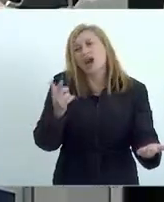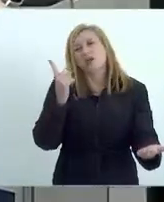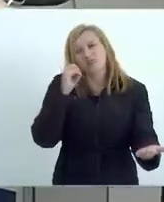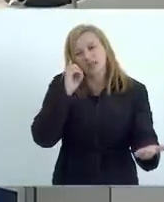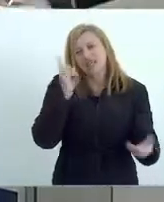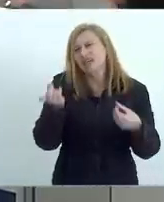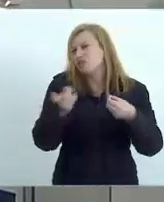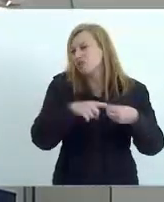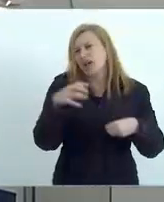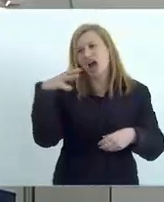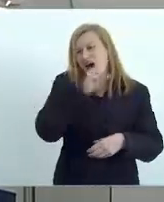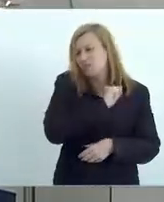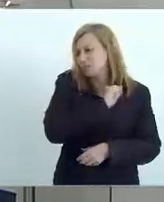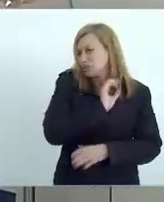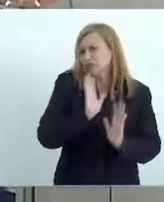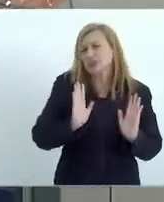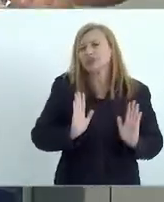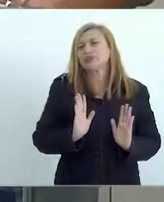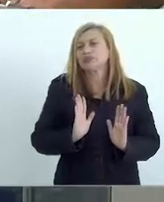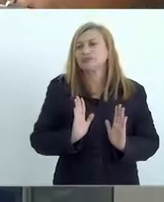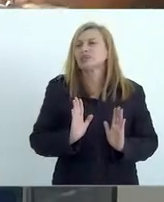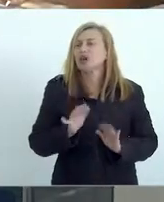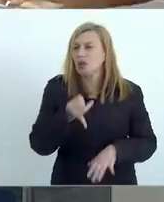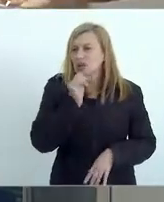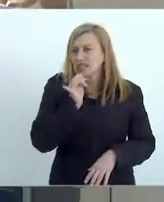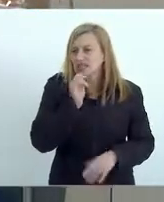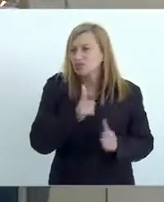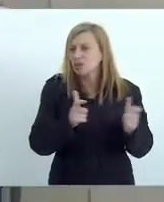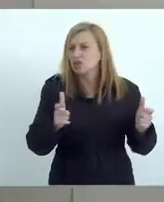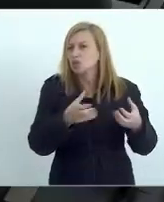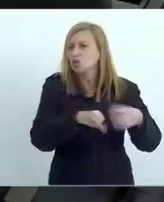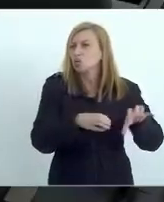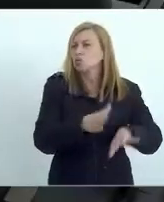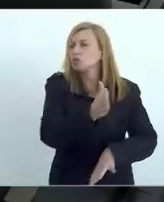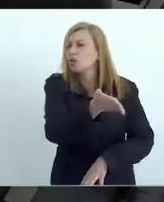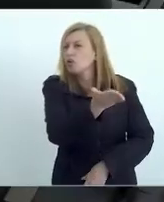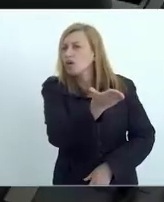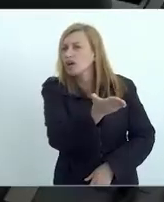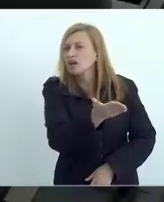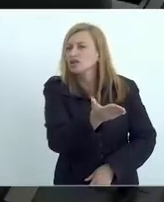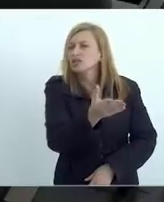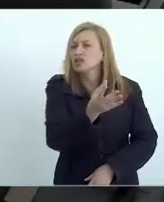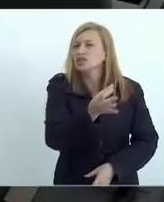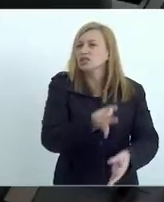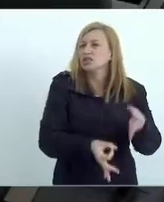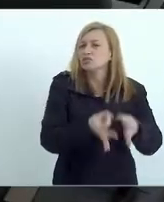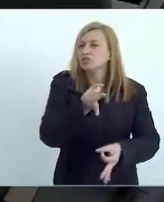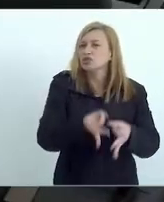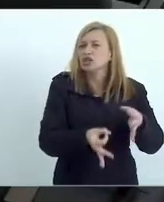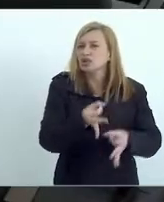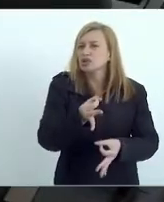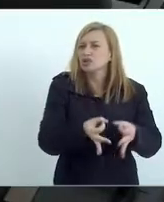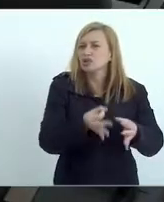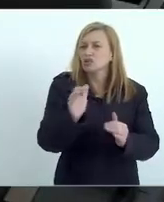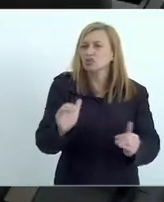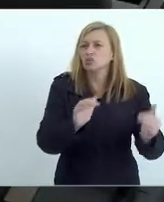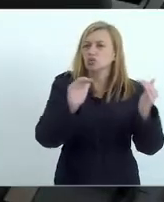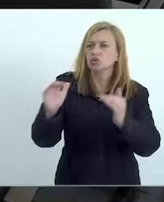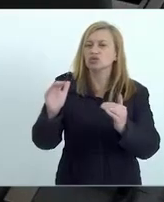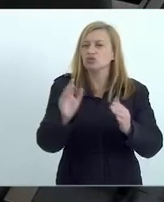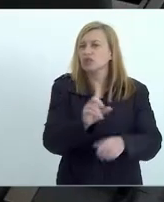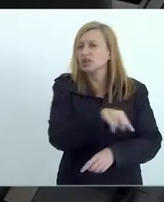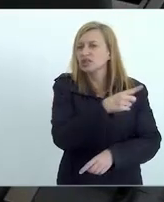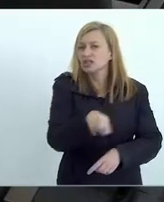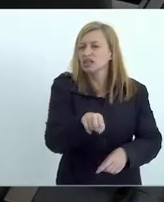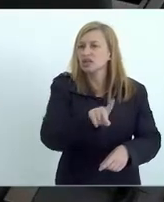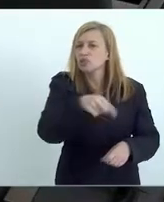retornar eu quero pegar até assim uma um grande exemplo de um concurso que teve agora é do tribunal de justiça que foi suspenso né